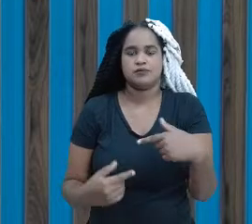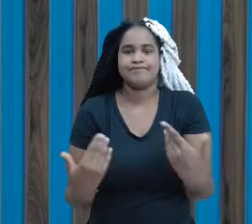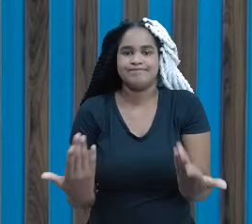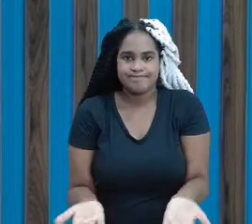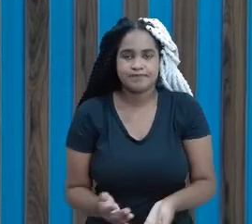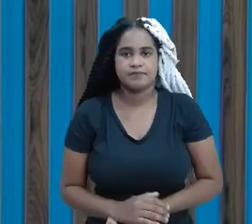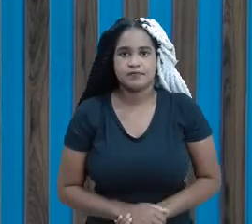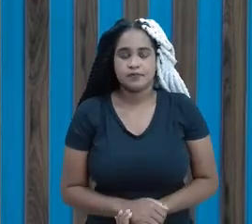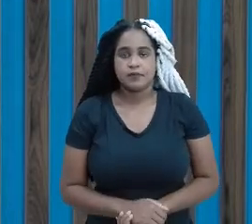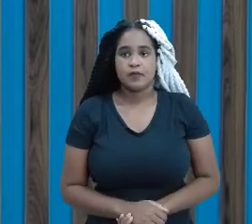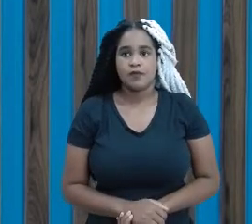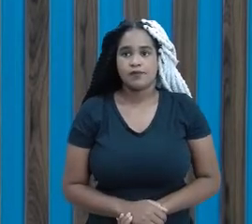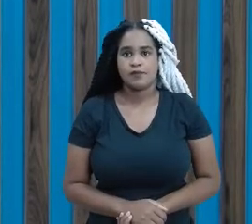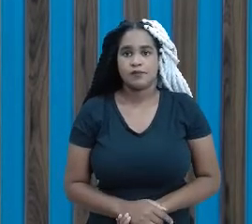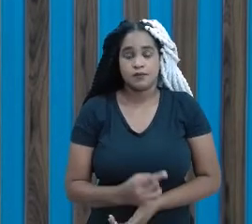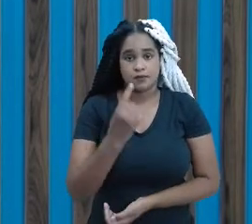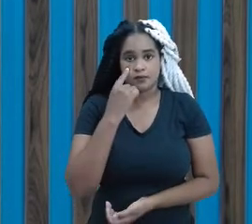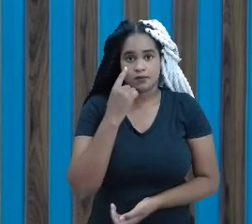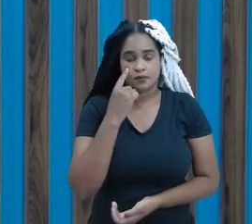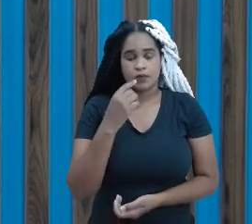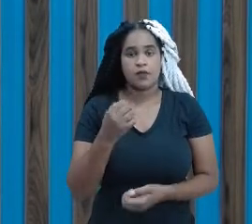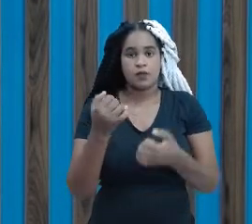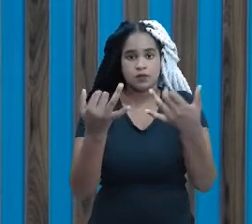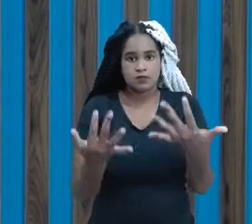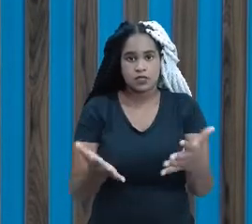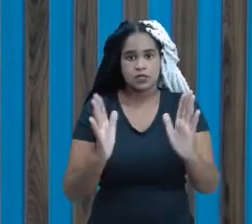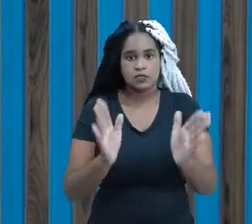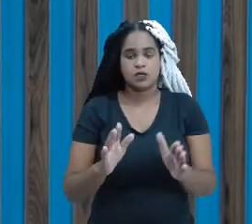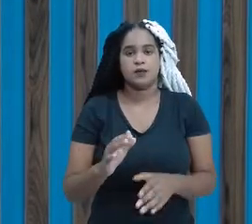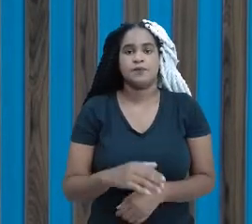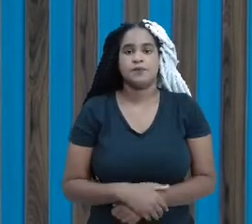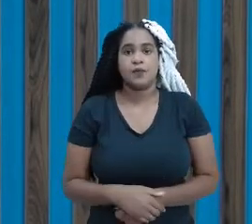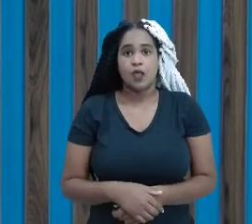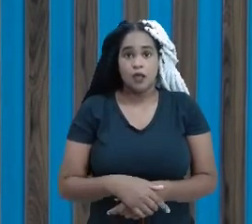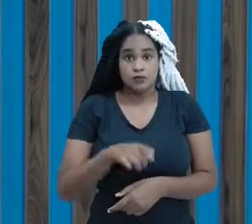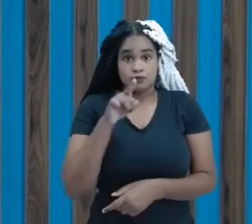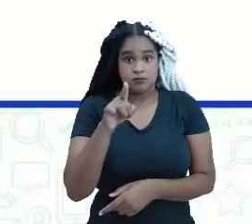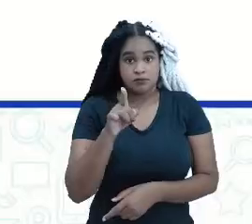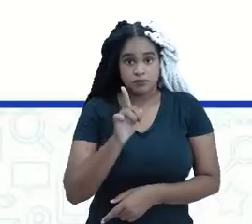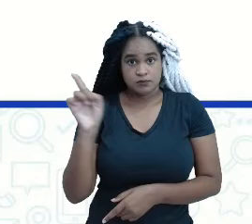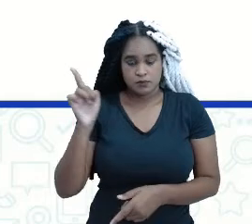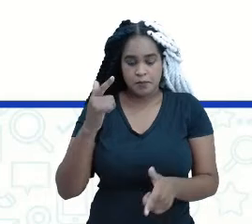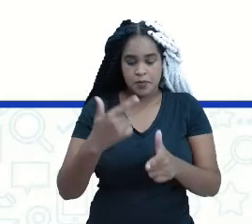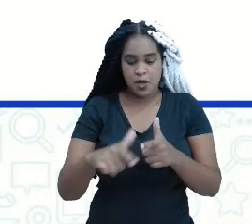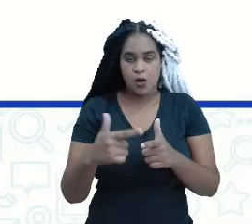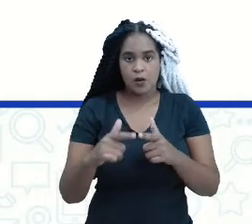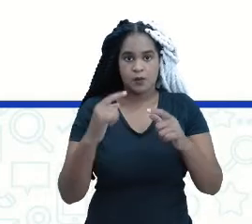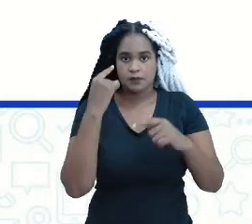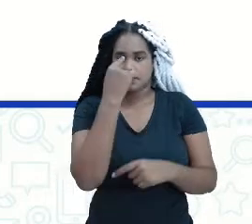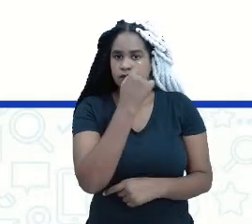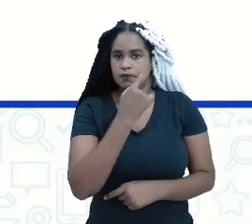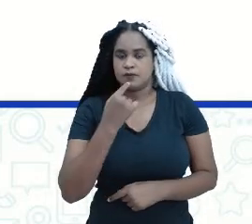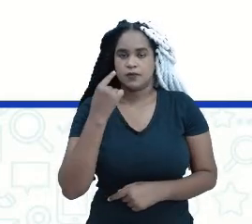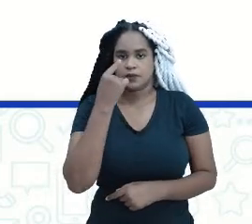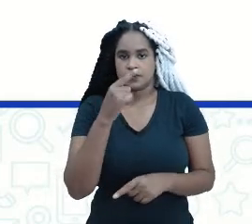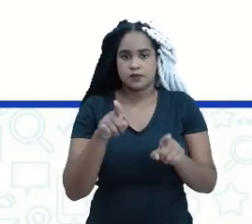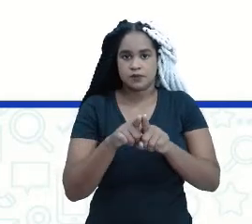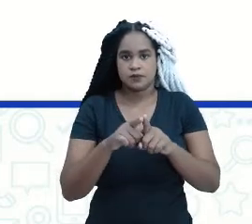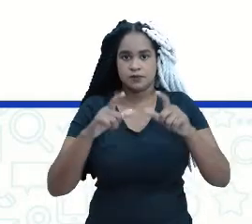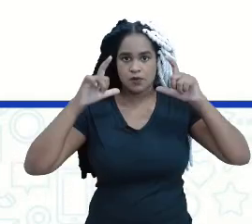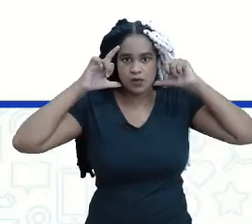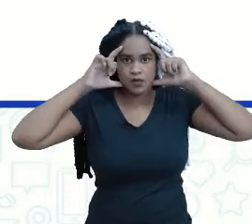Então, ó, como eu falei para vocês, atinge a face, a cavidade oral e também os dedos,